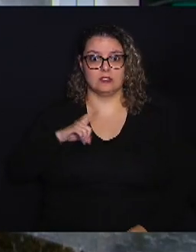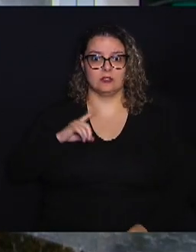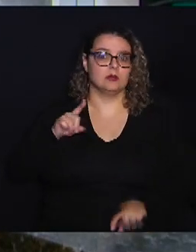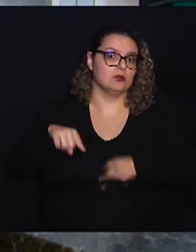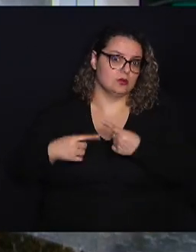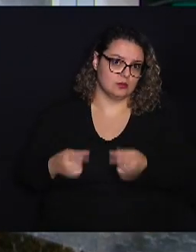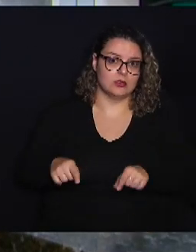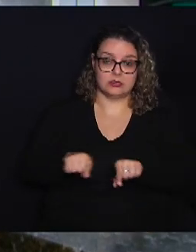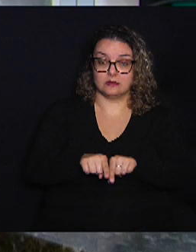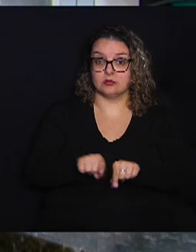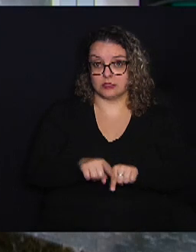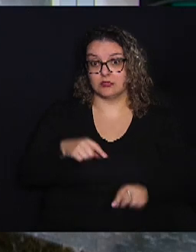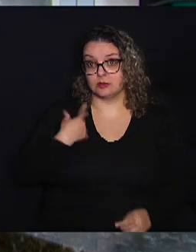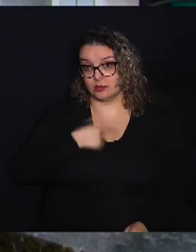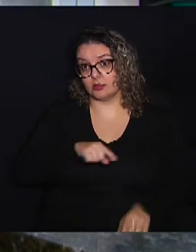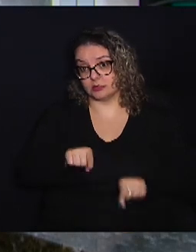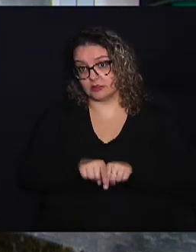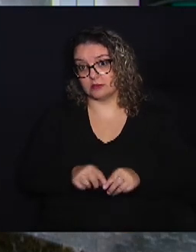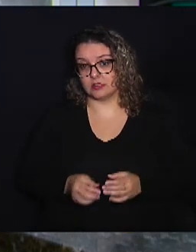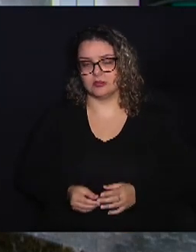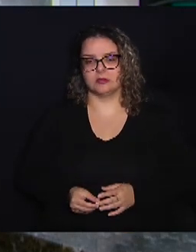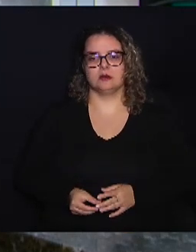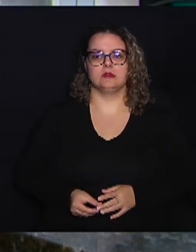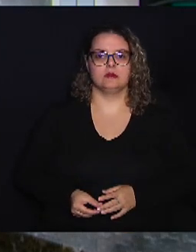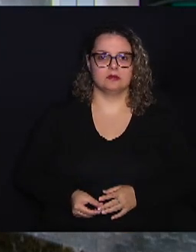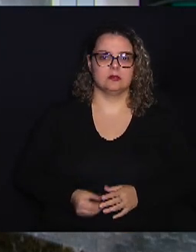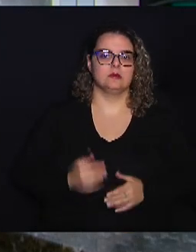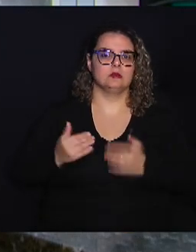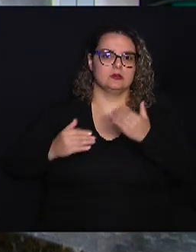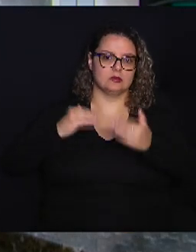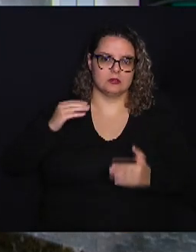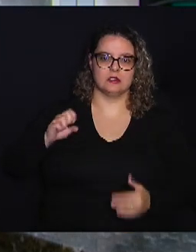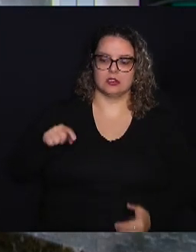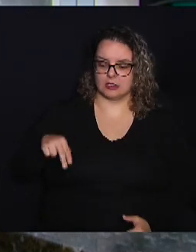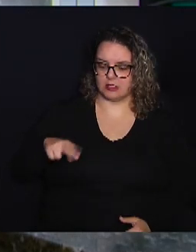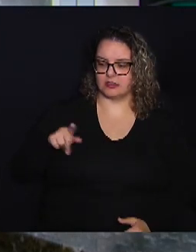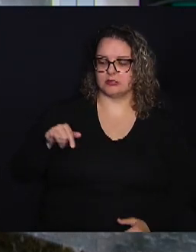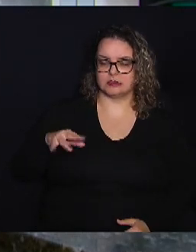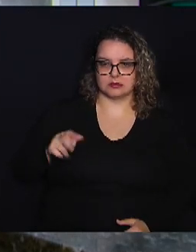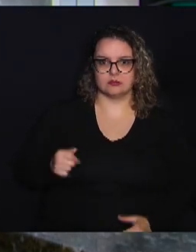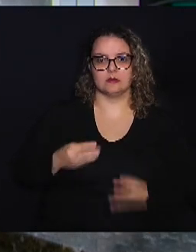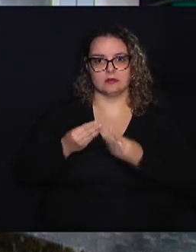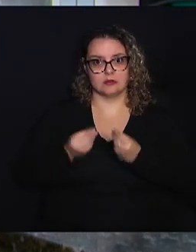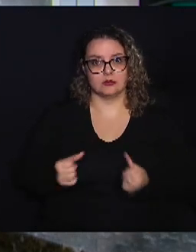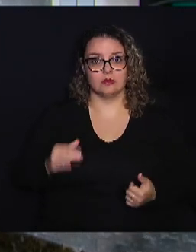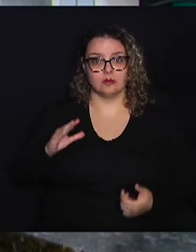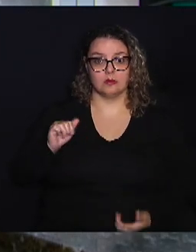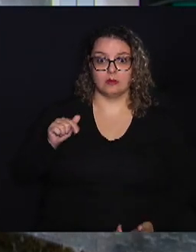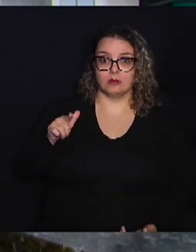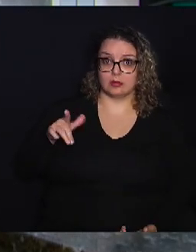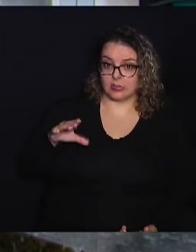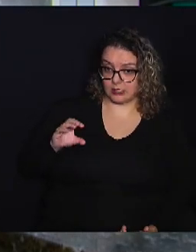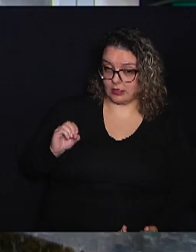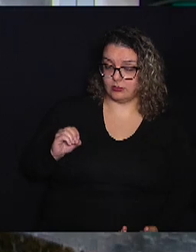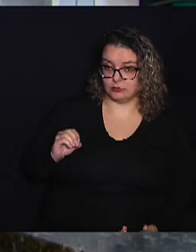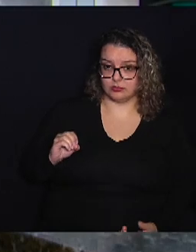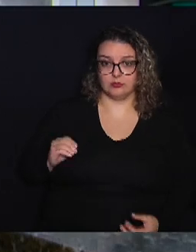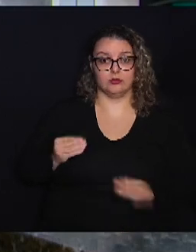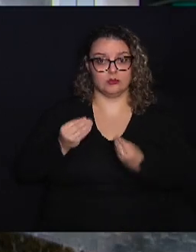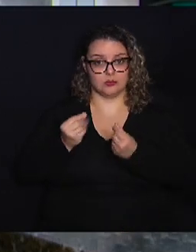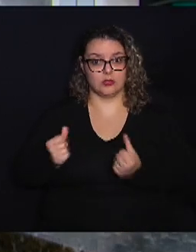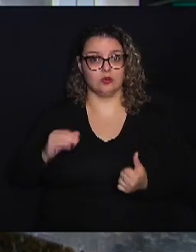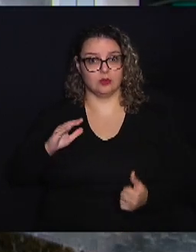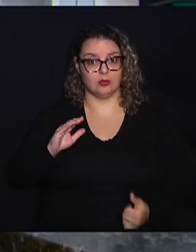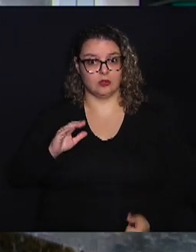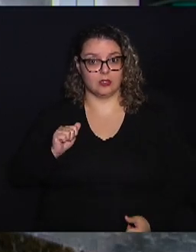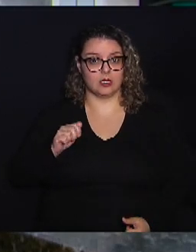a gente também, né, produz enzimas capazes de degradar os carboidratos do caldo, mas da biomassa,